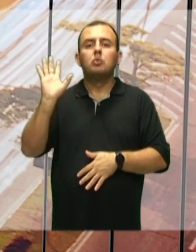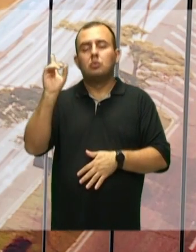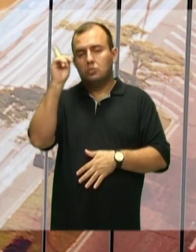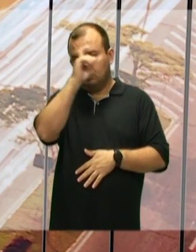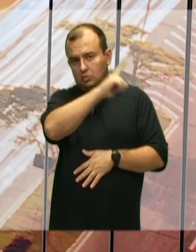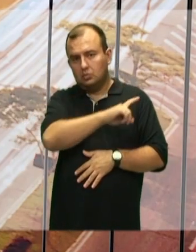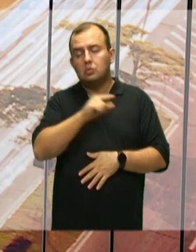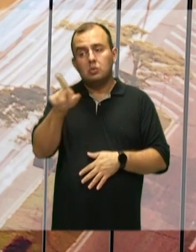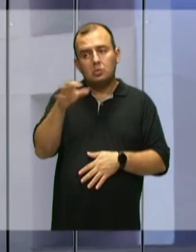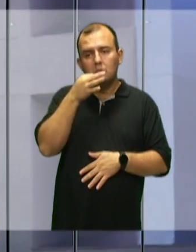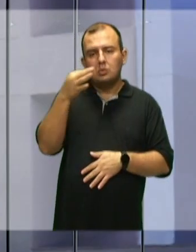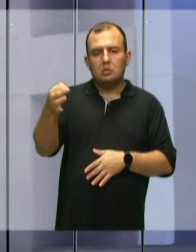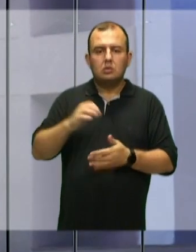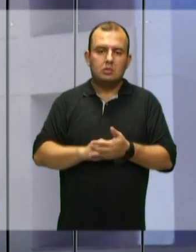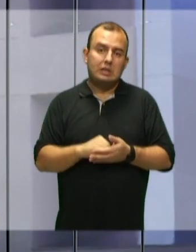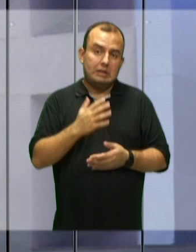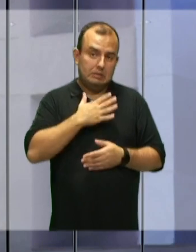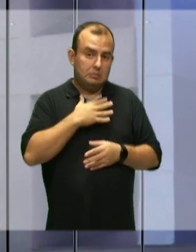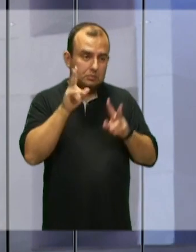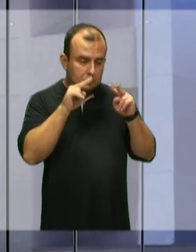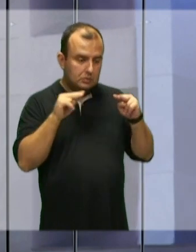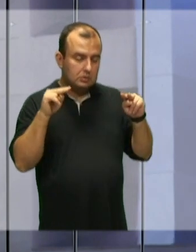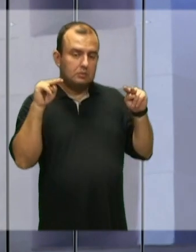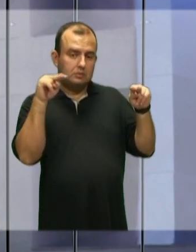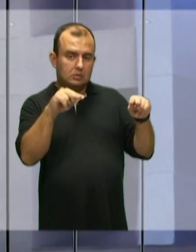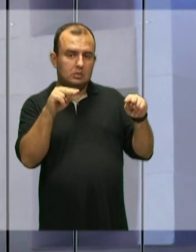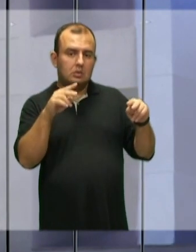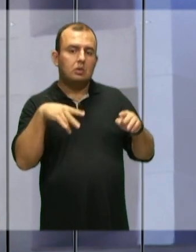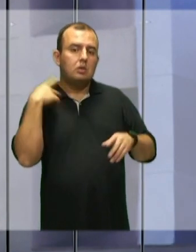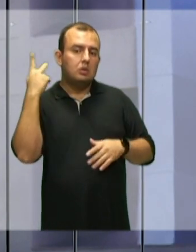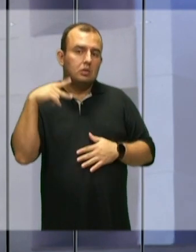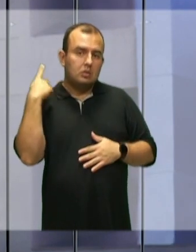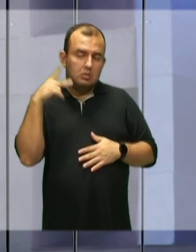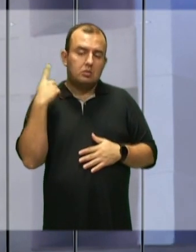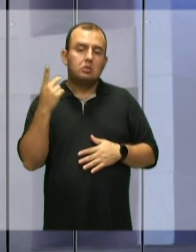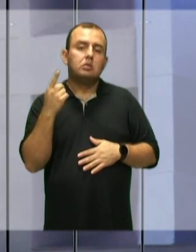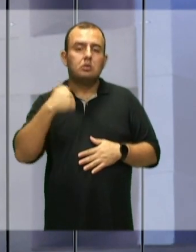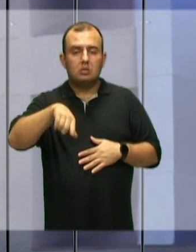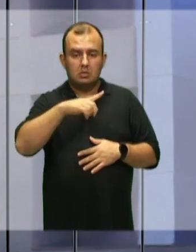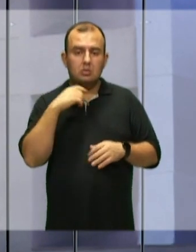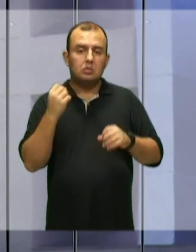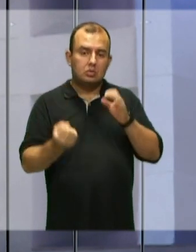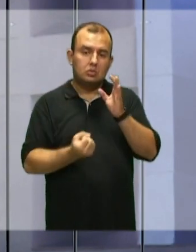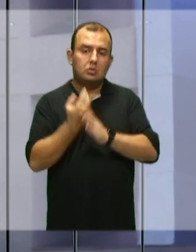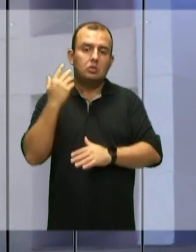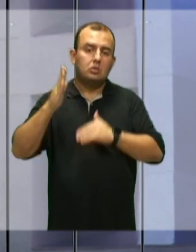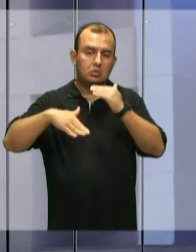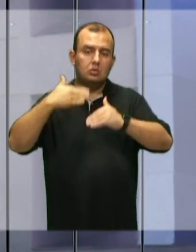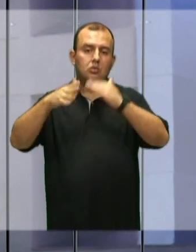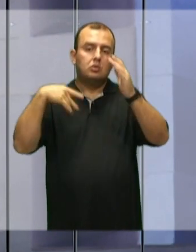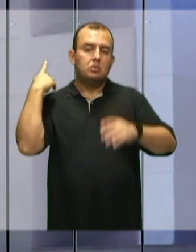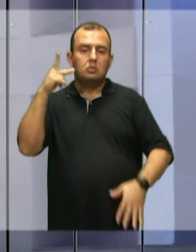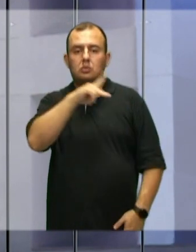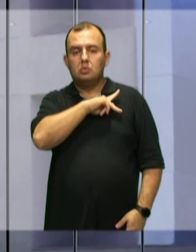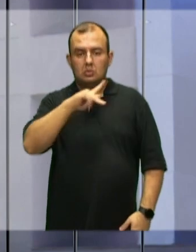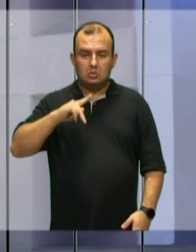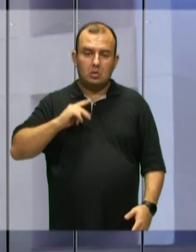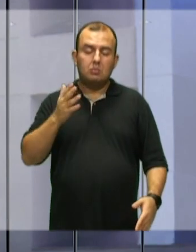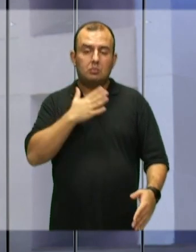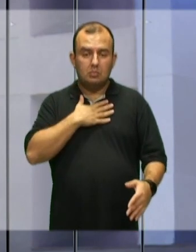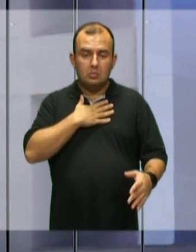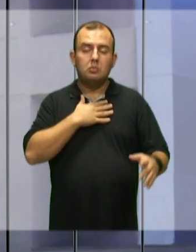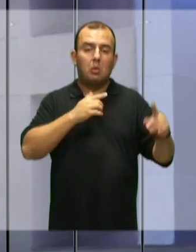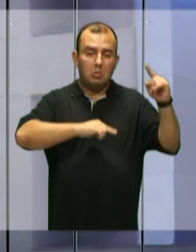difícil na sua opinião bom na minha visão a política ela é feita para que a gente possa construir políticas públicas né Então para mim os